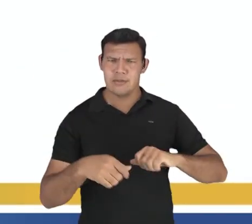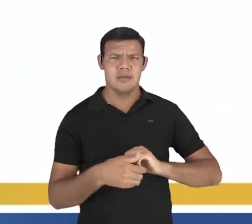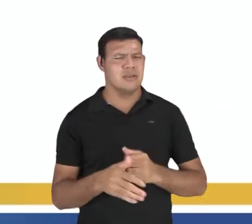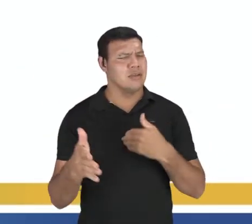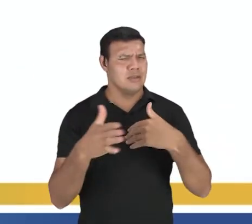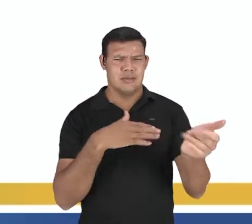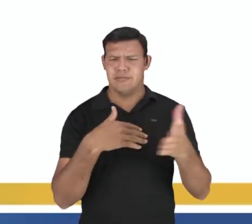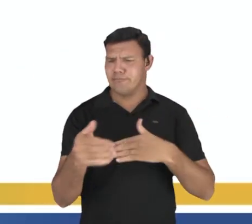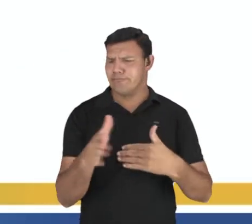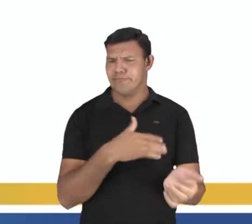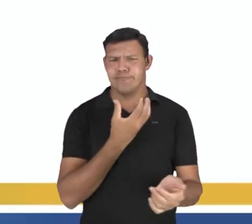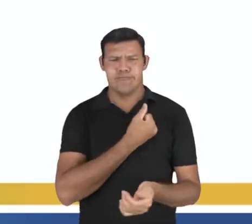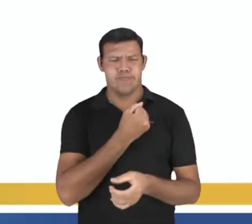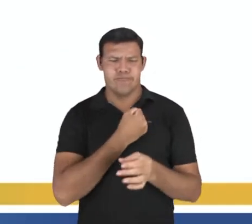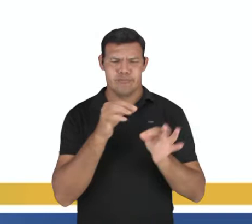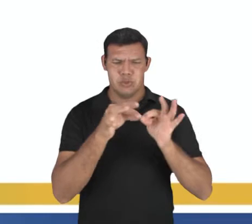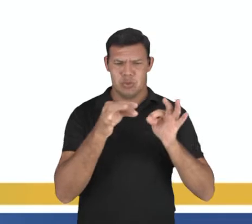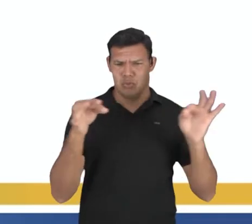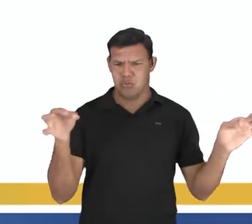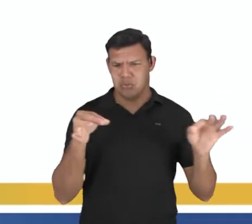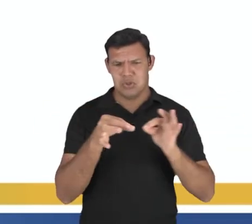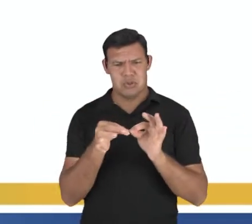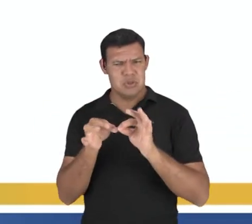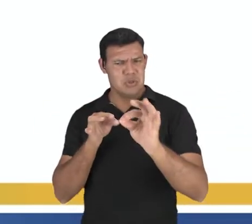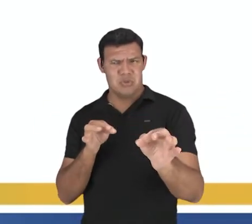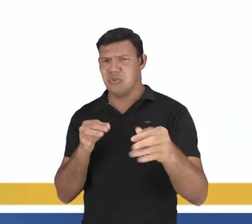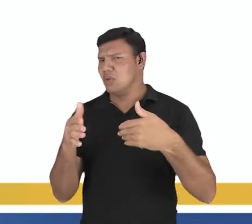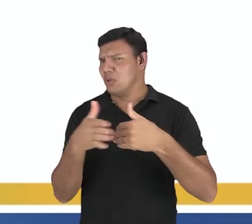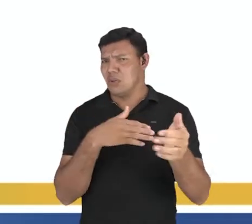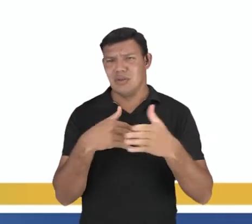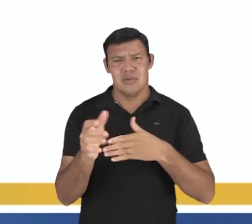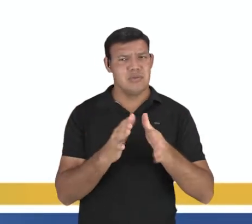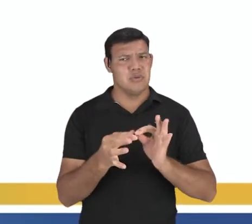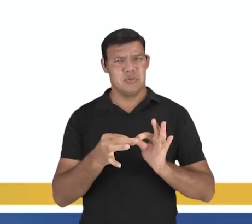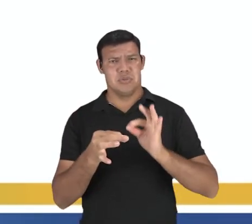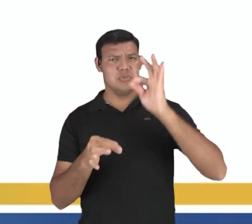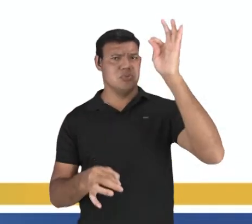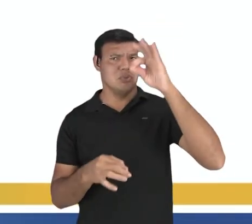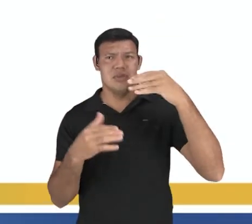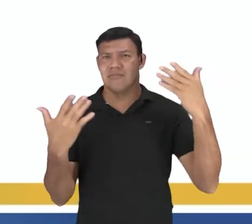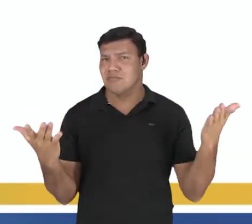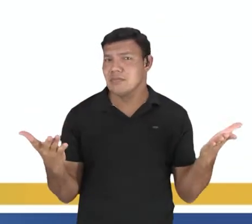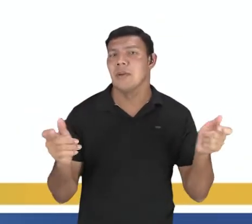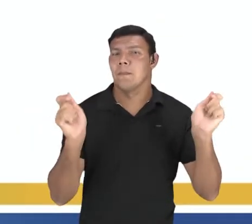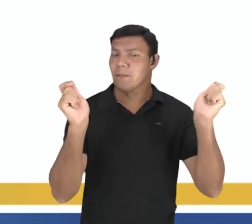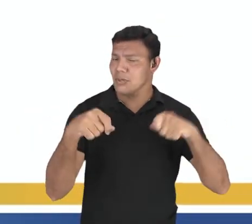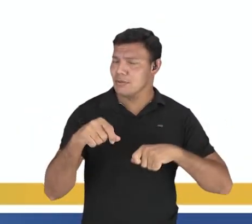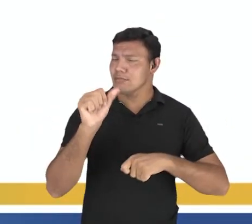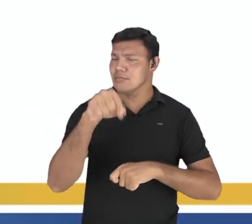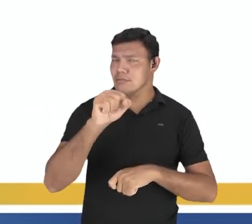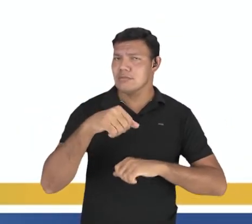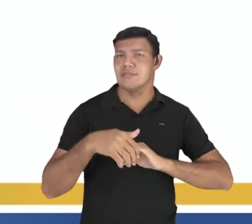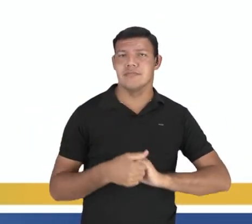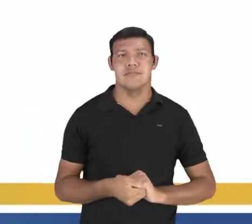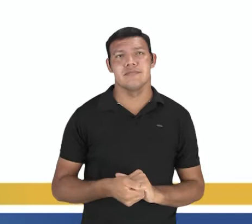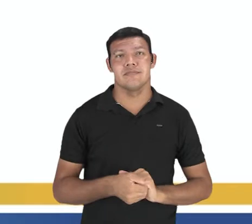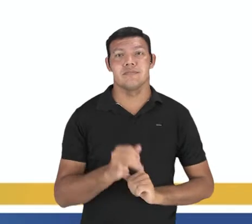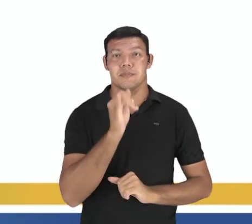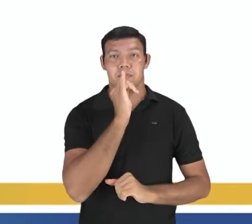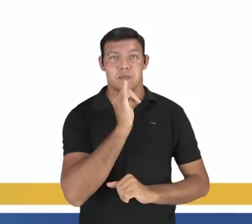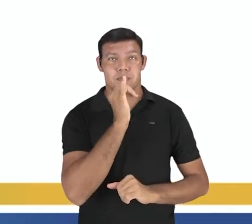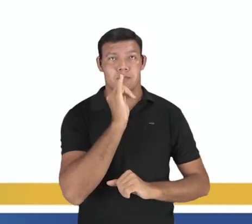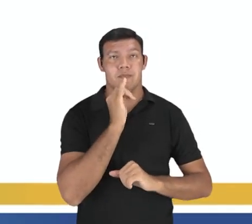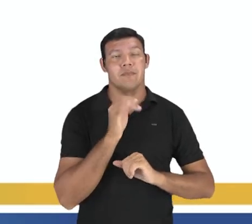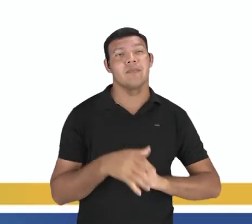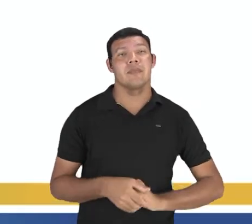transformar qualquer unidade de medida que eu queira em qualquer uma né quando eu estou falando aqui do metro por